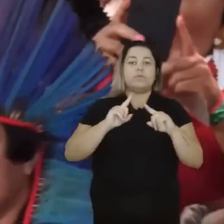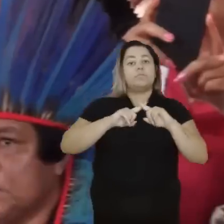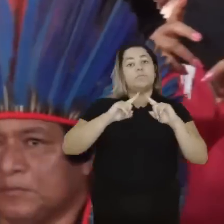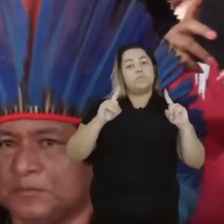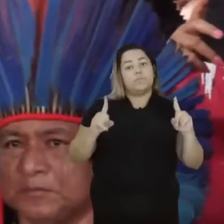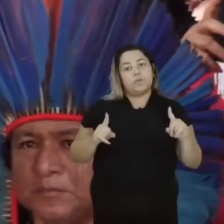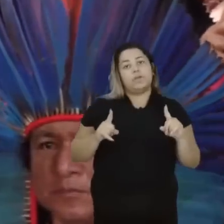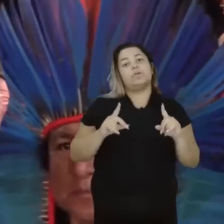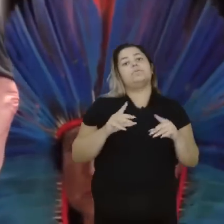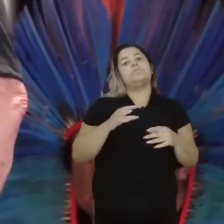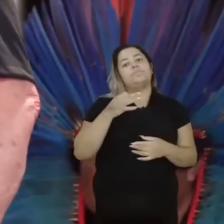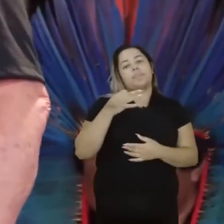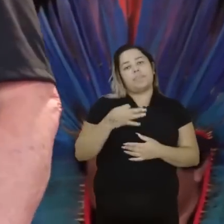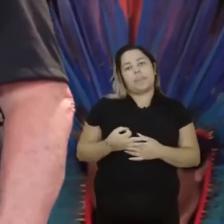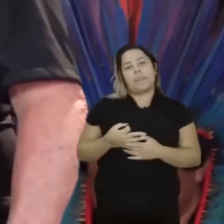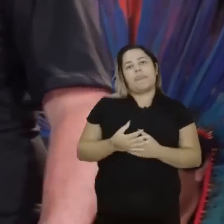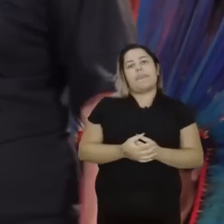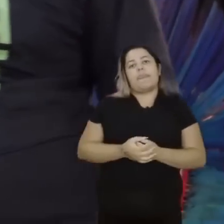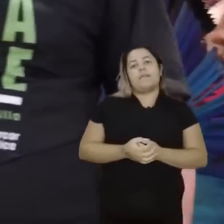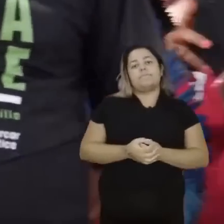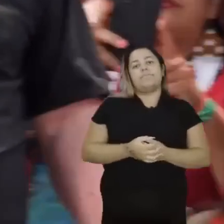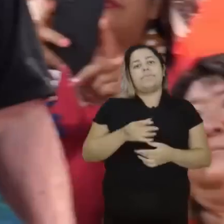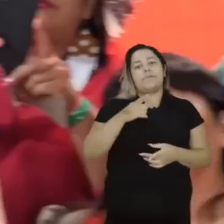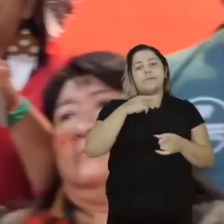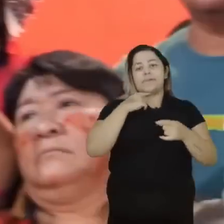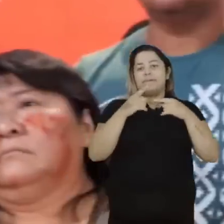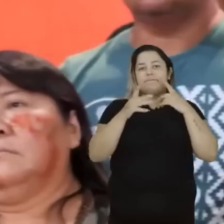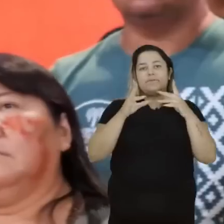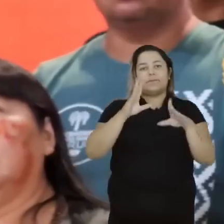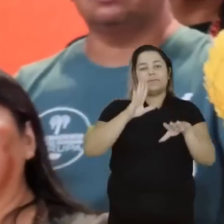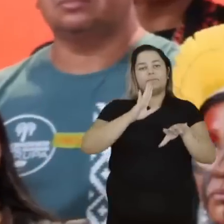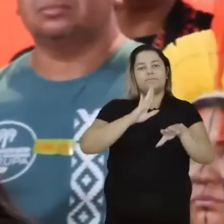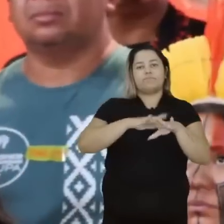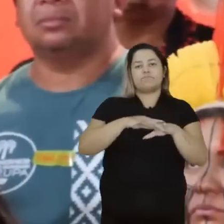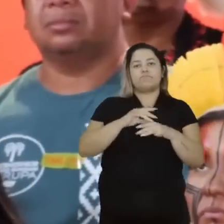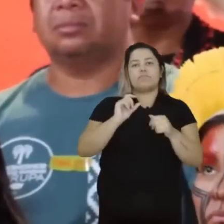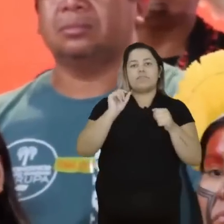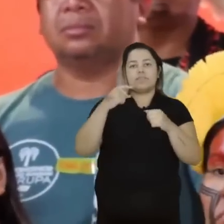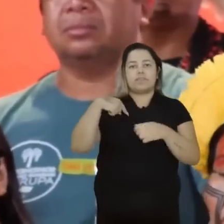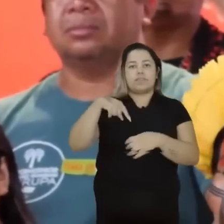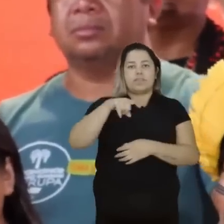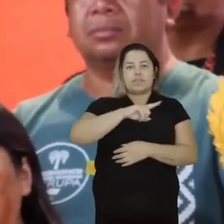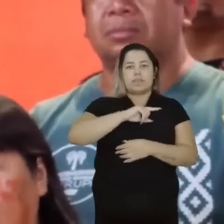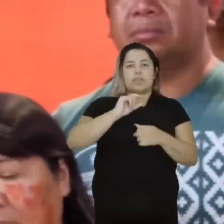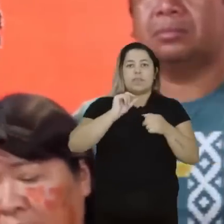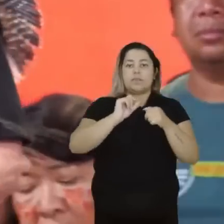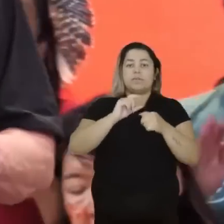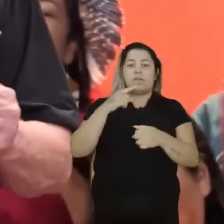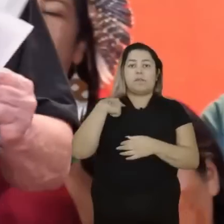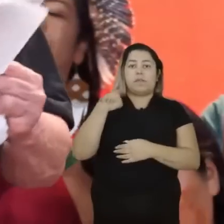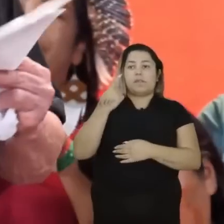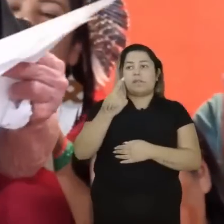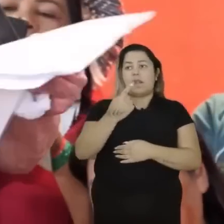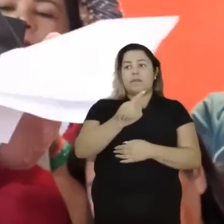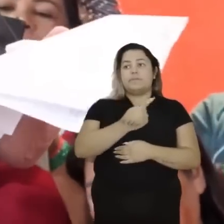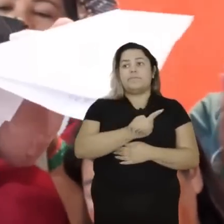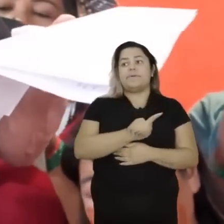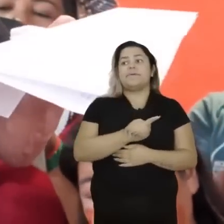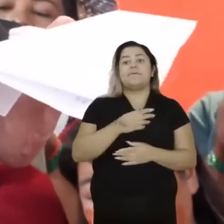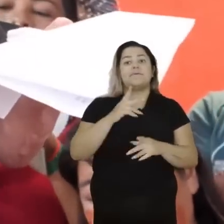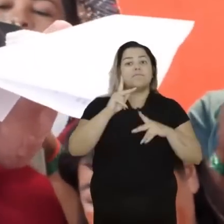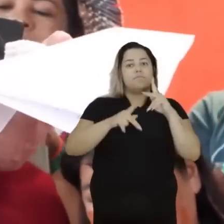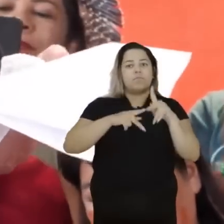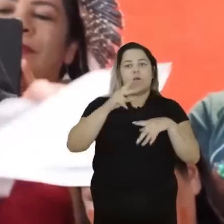Mas certamente, ninguém fez mais do que nós fizemos nas nossas relações com os